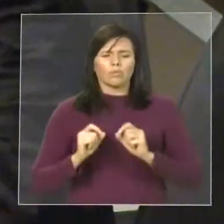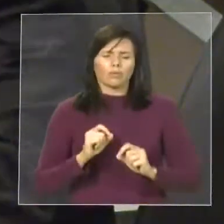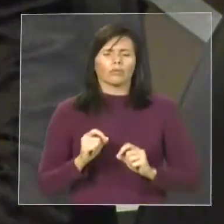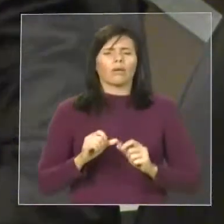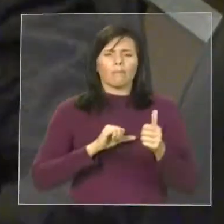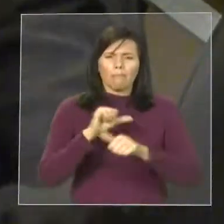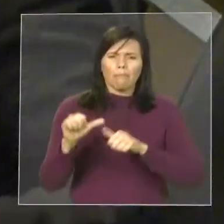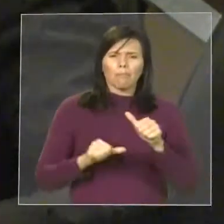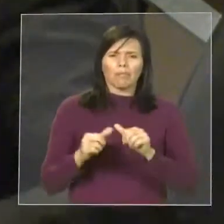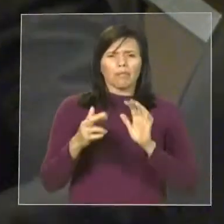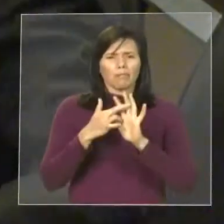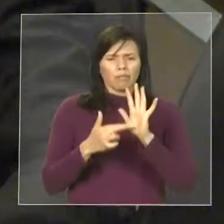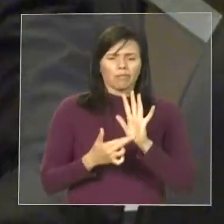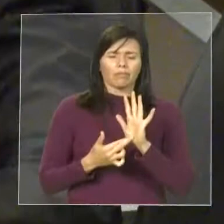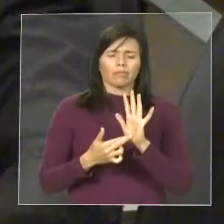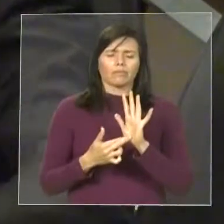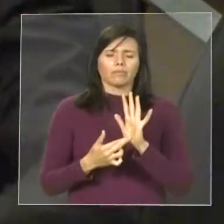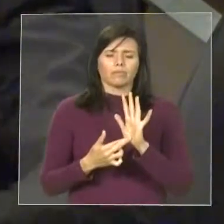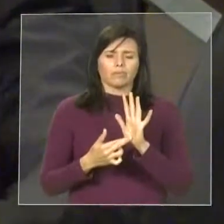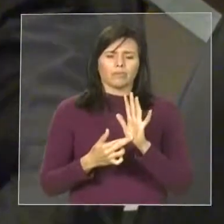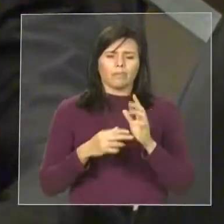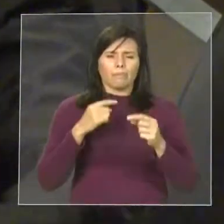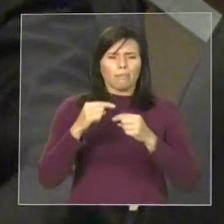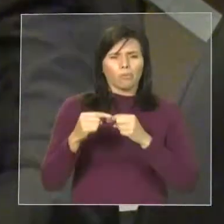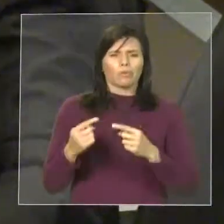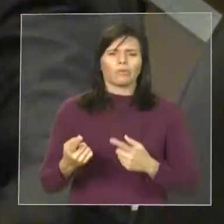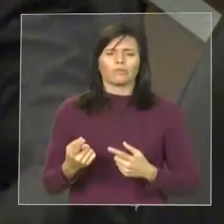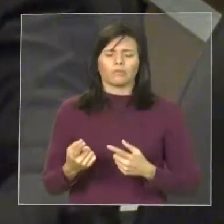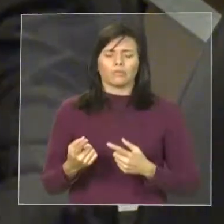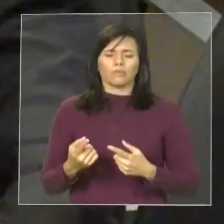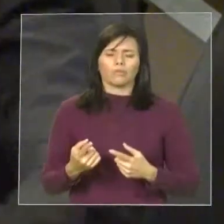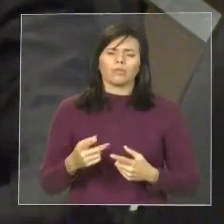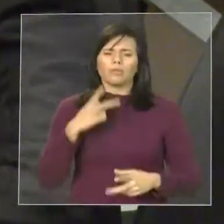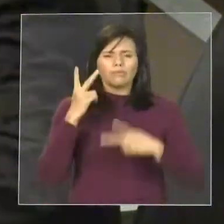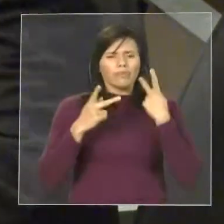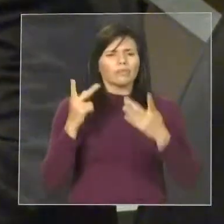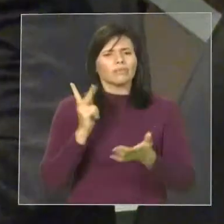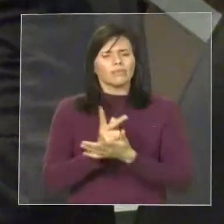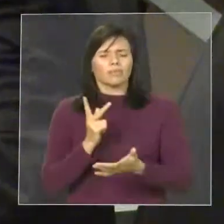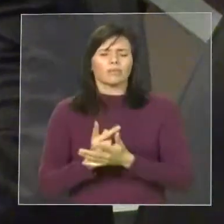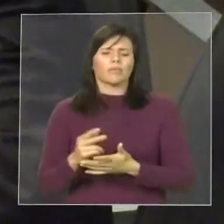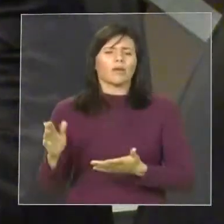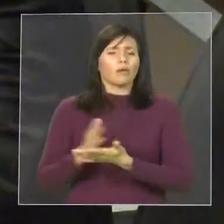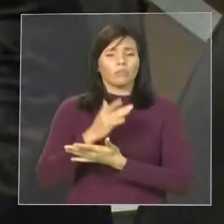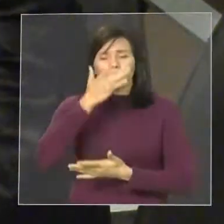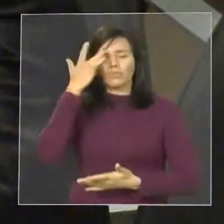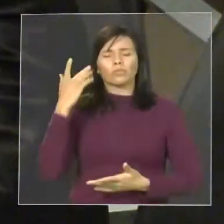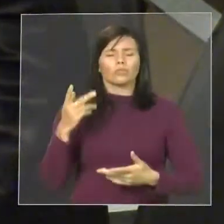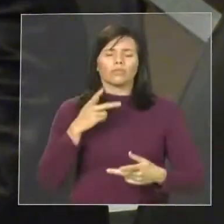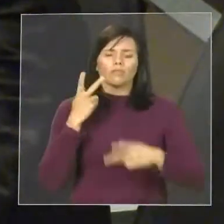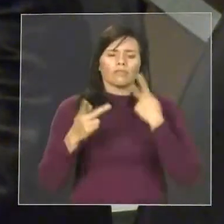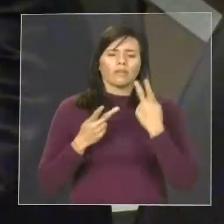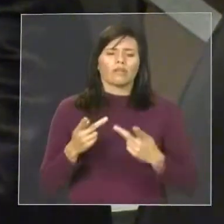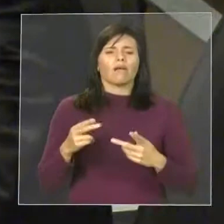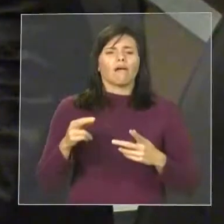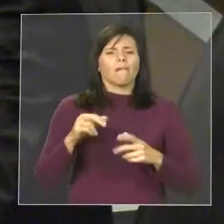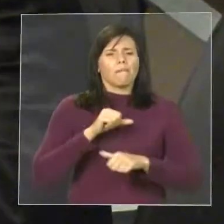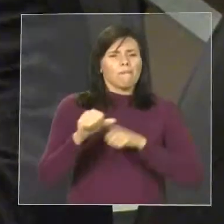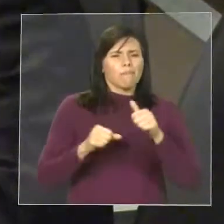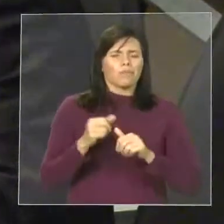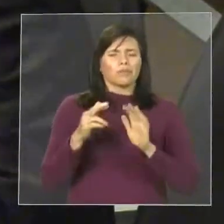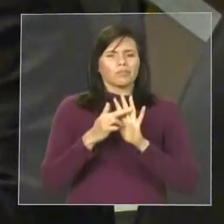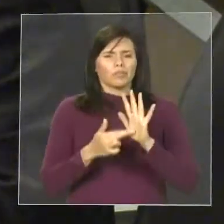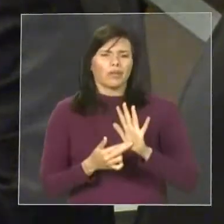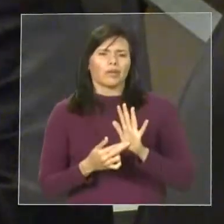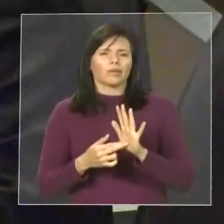reformas, reforma administrativa, moralidade no serviço público, reforma previdenciária,